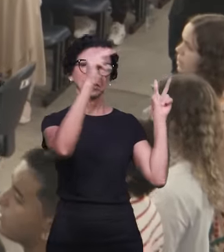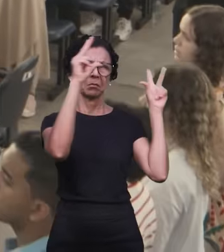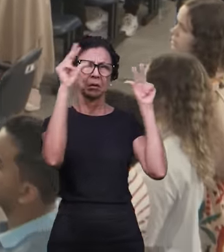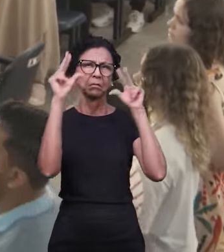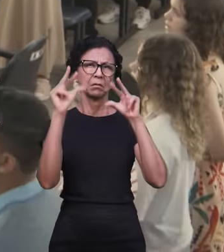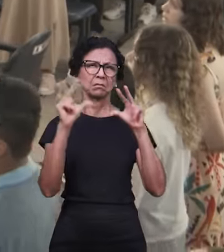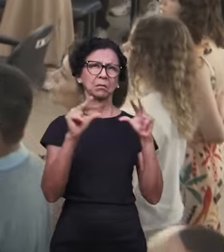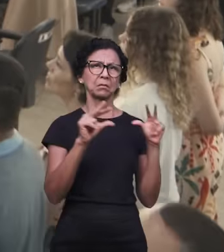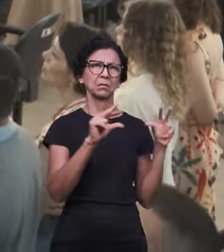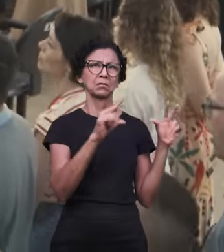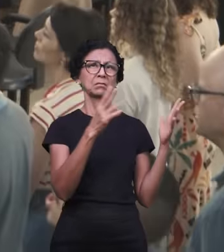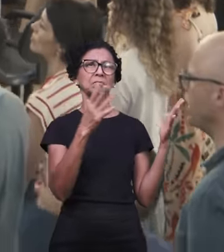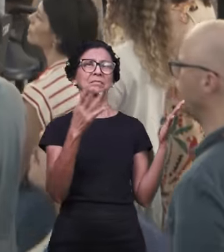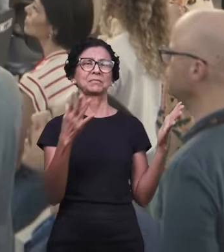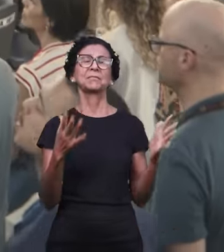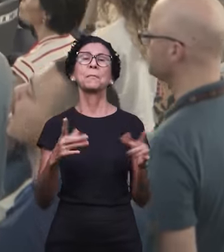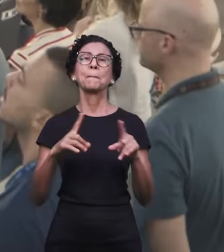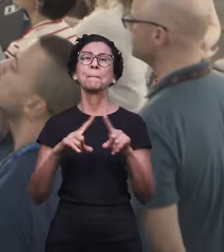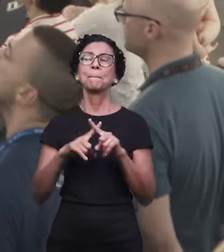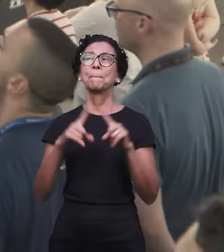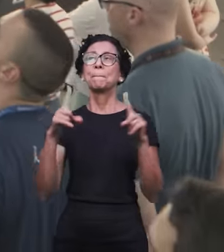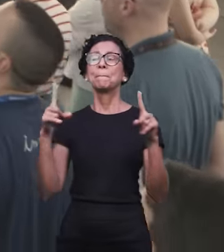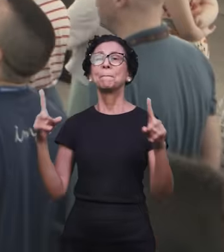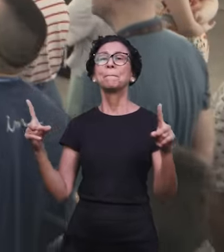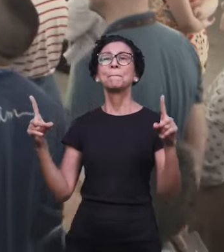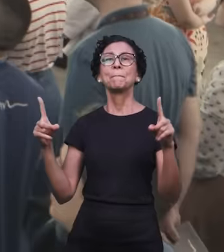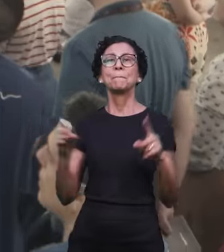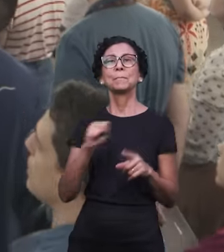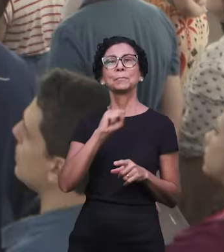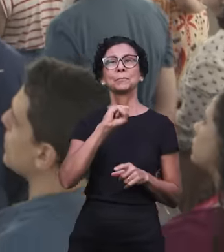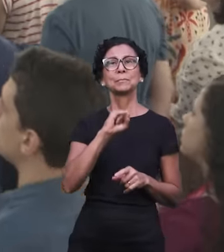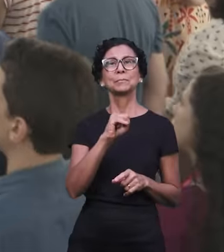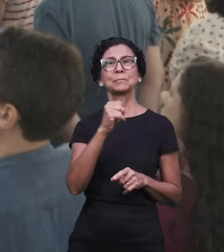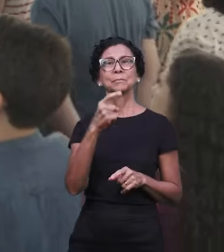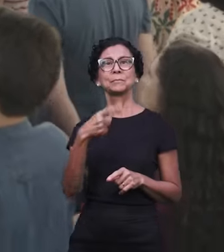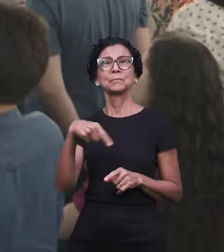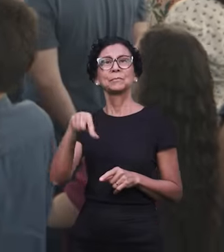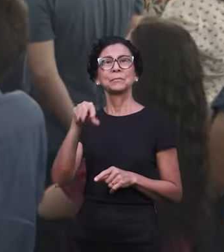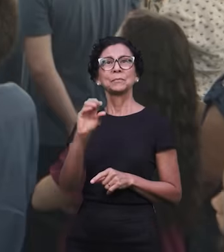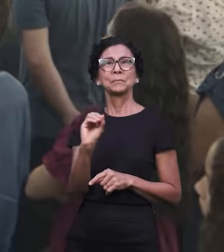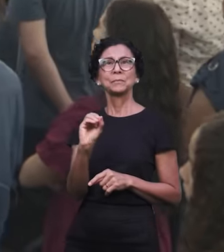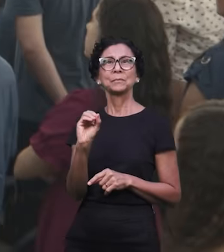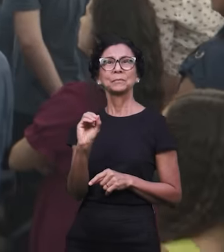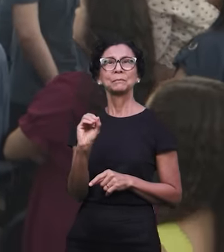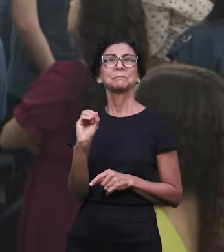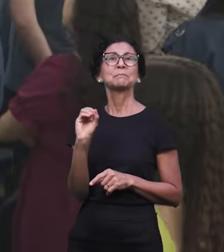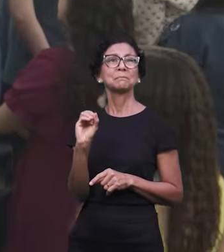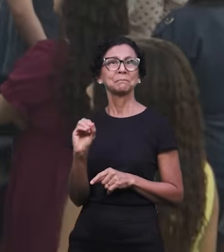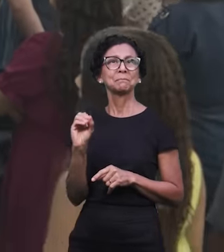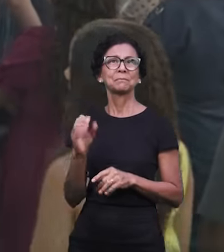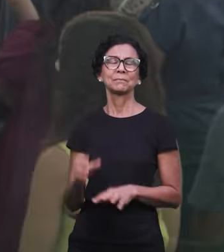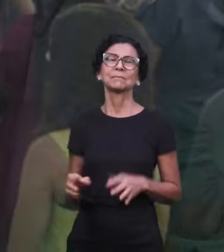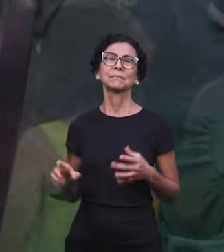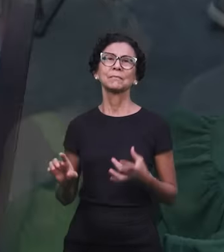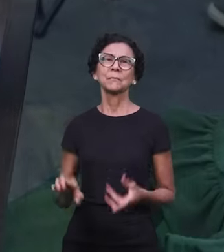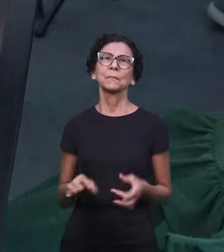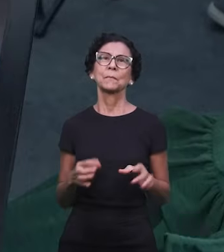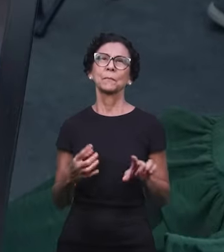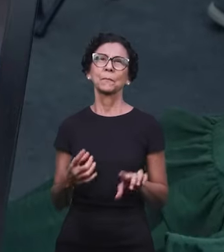só achei, mas a Sião jamais irei. Eu sou